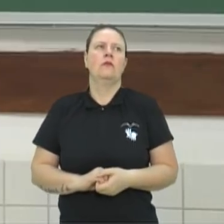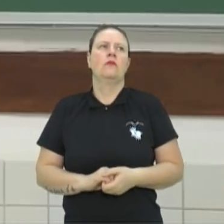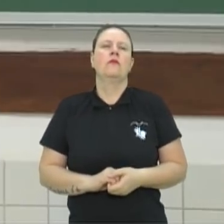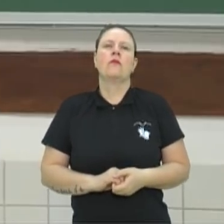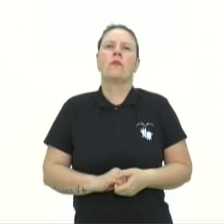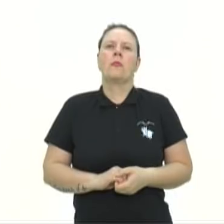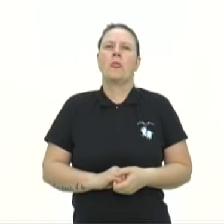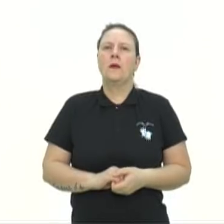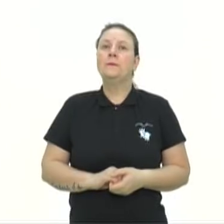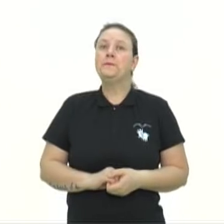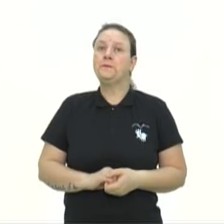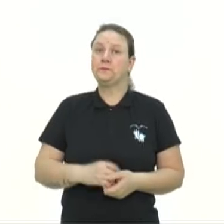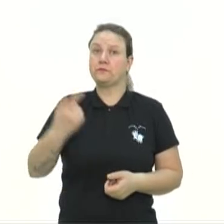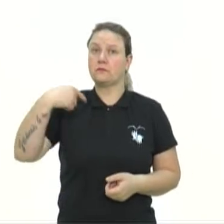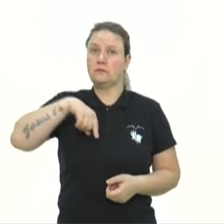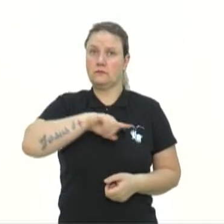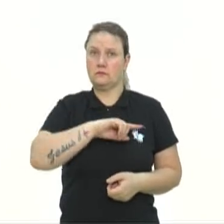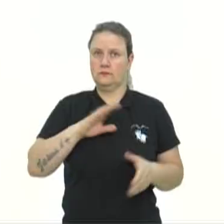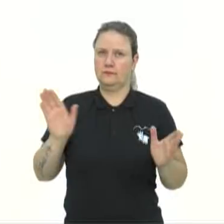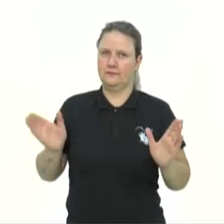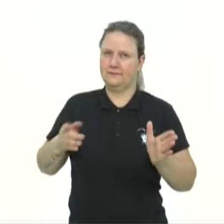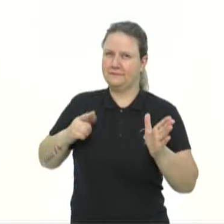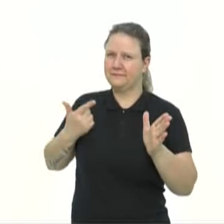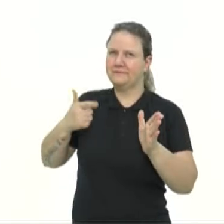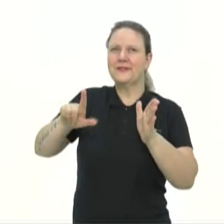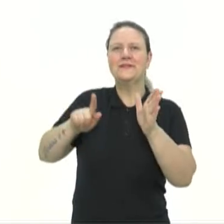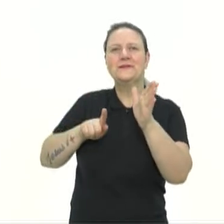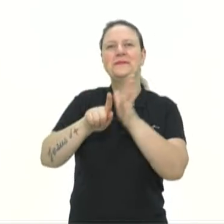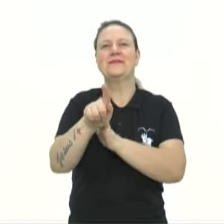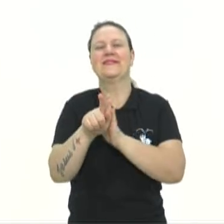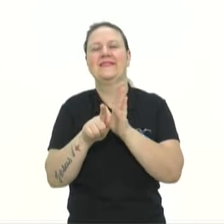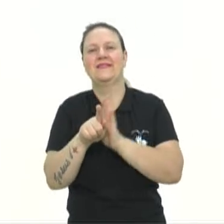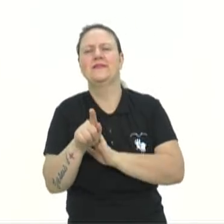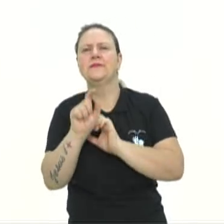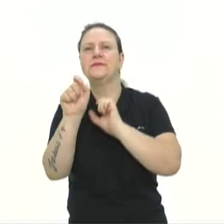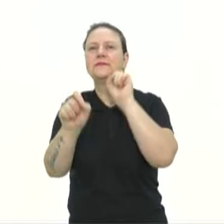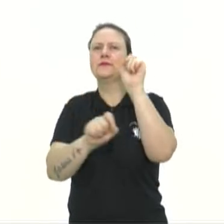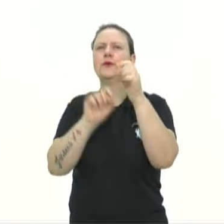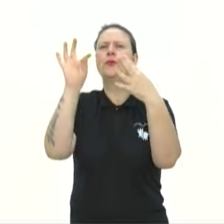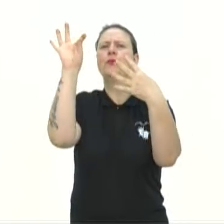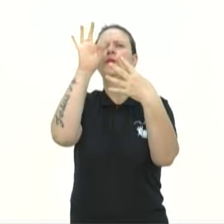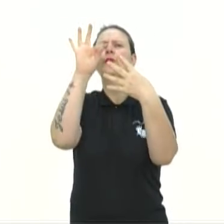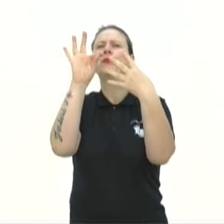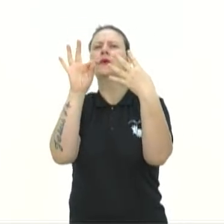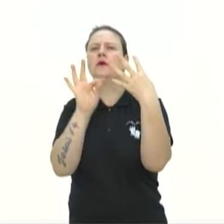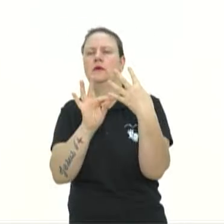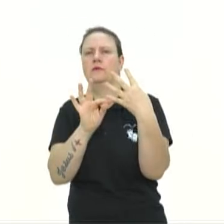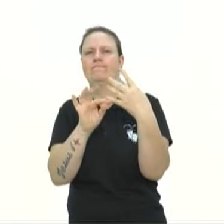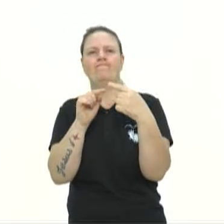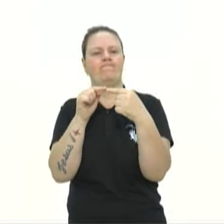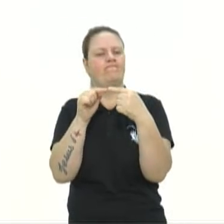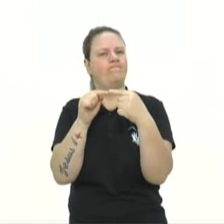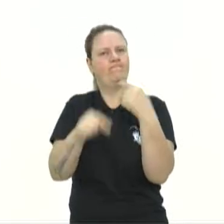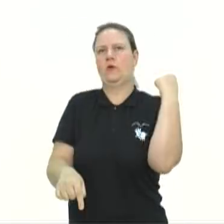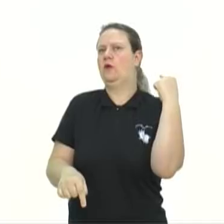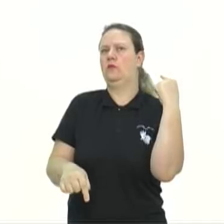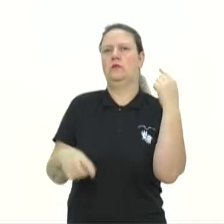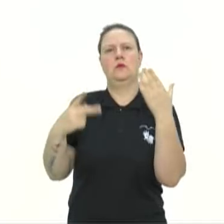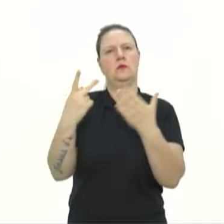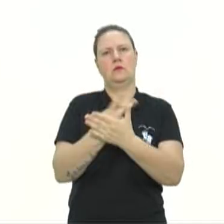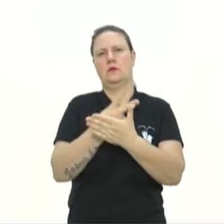ok? Nós vamos agora para o nosso próximo quiz. Qual das alternativas não indica o uso